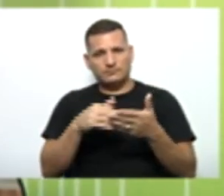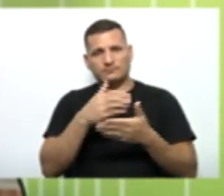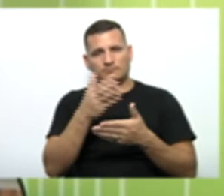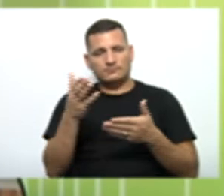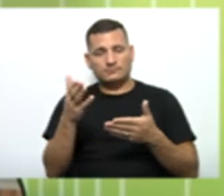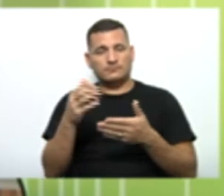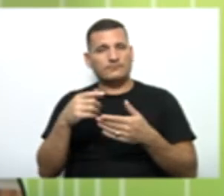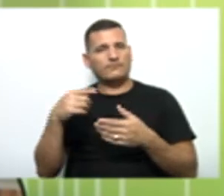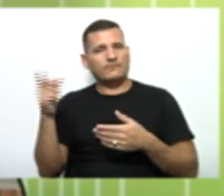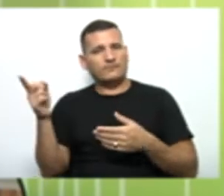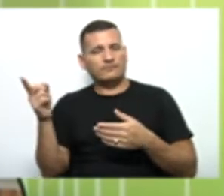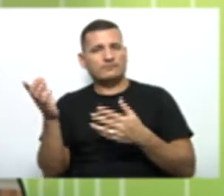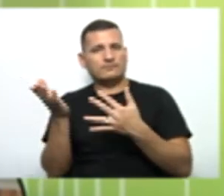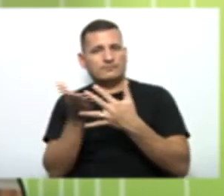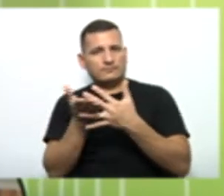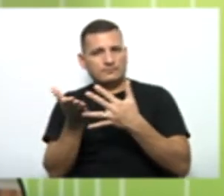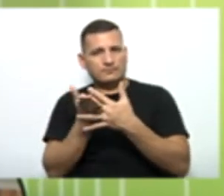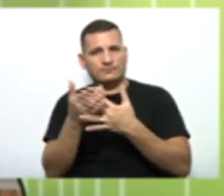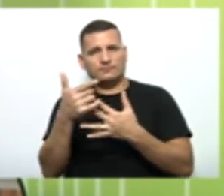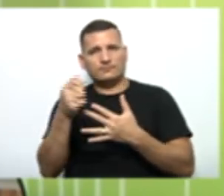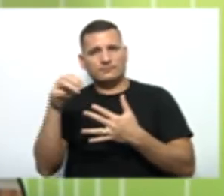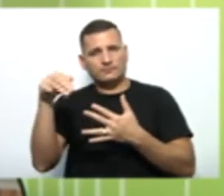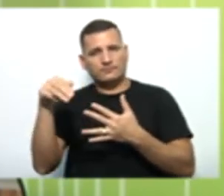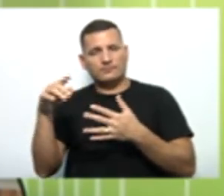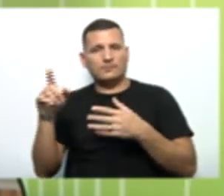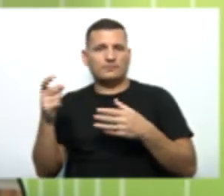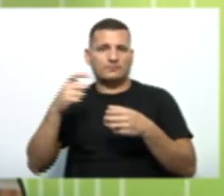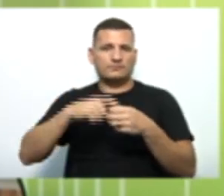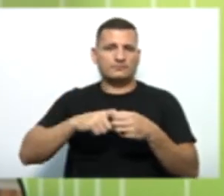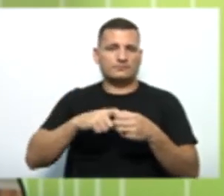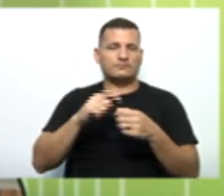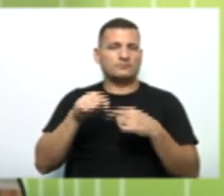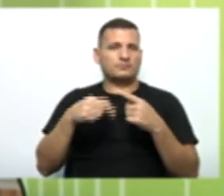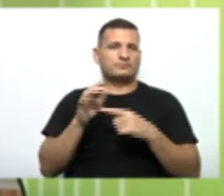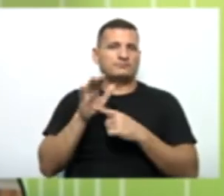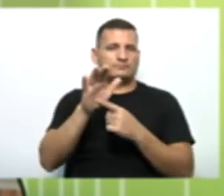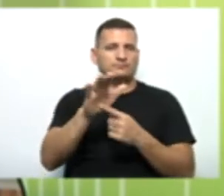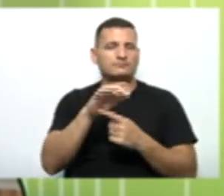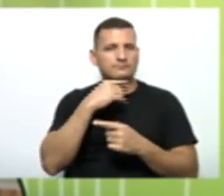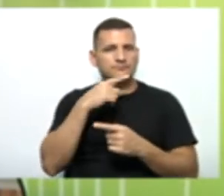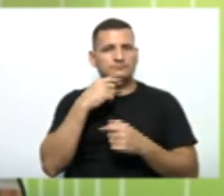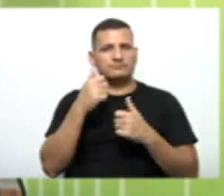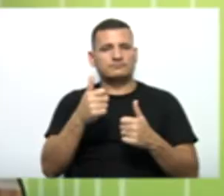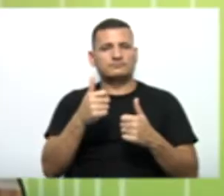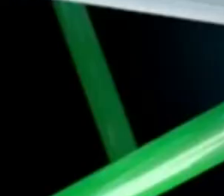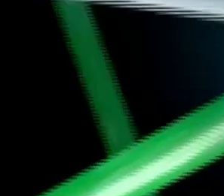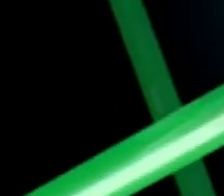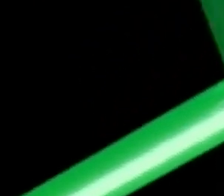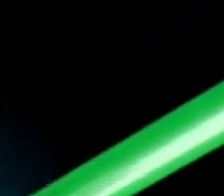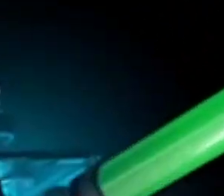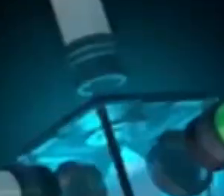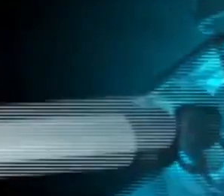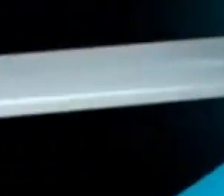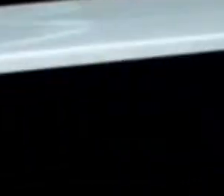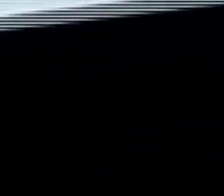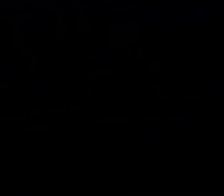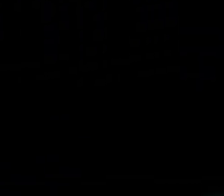e quando a gente retornar, a gente ajuda vocês aí no que vocês fizeram. Até mais, pessoal. Boa atividade.